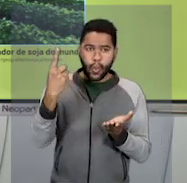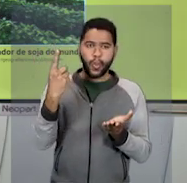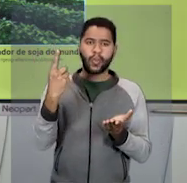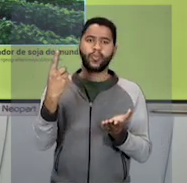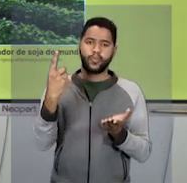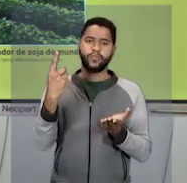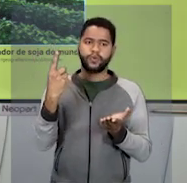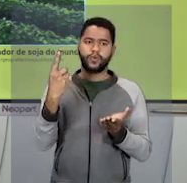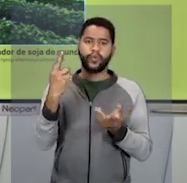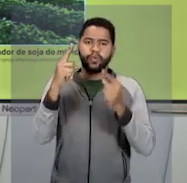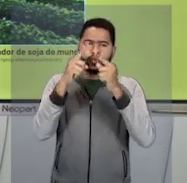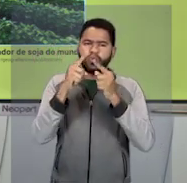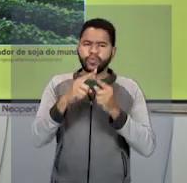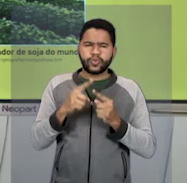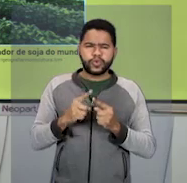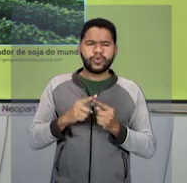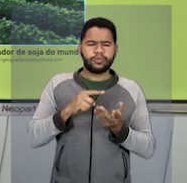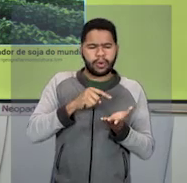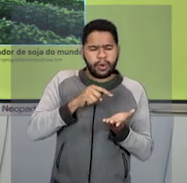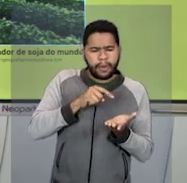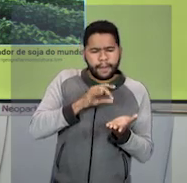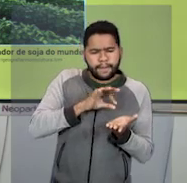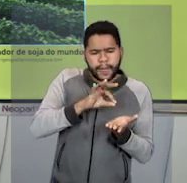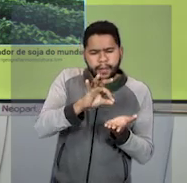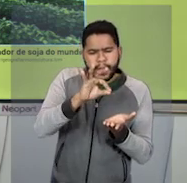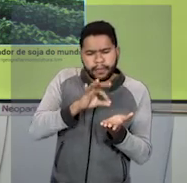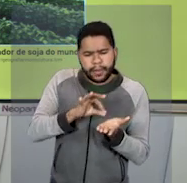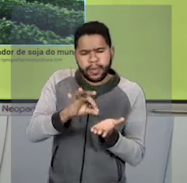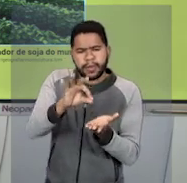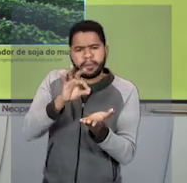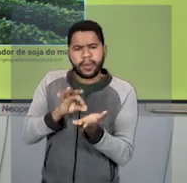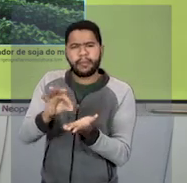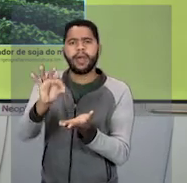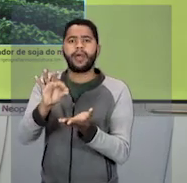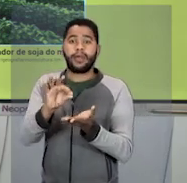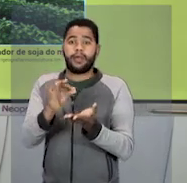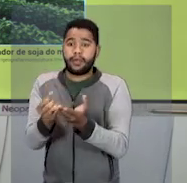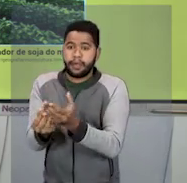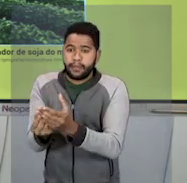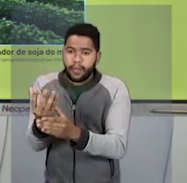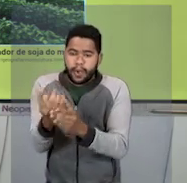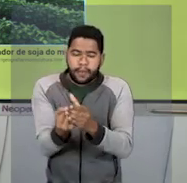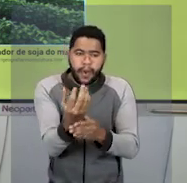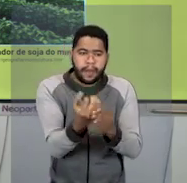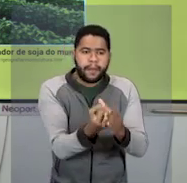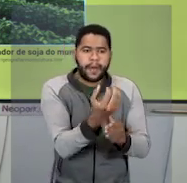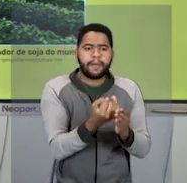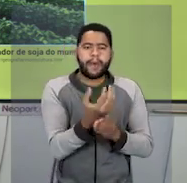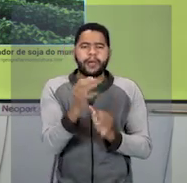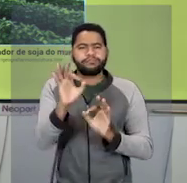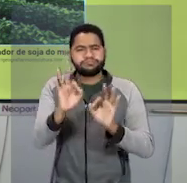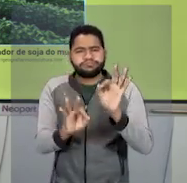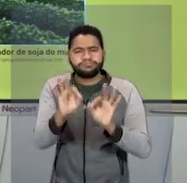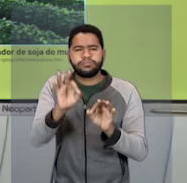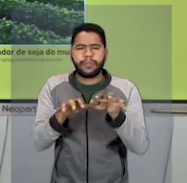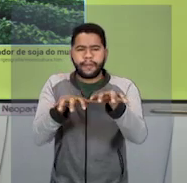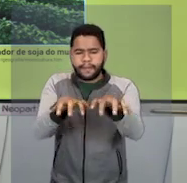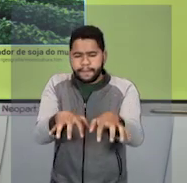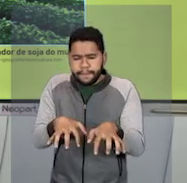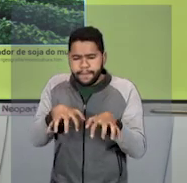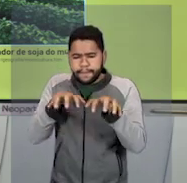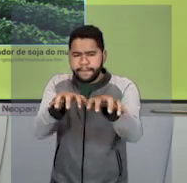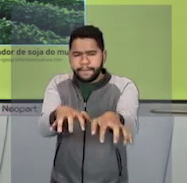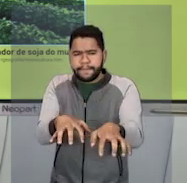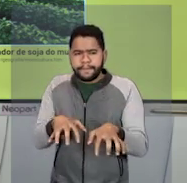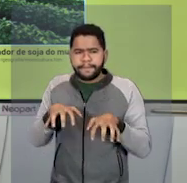seja, você utiliza-se apenas um tipo de cultura, você consome, você produz ali, você prepara a terra, o espaço,